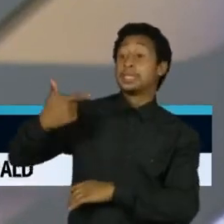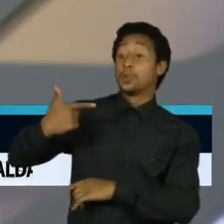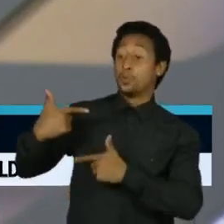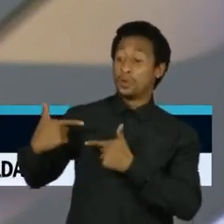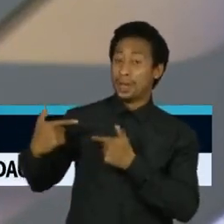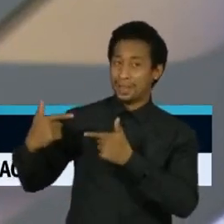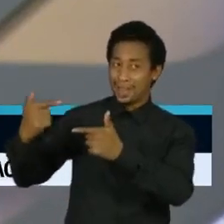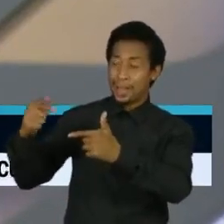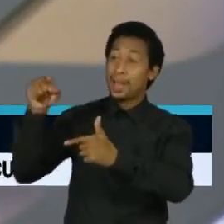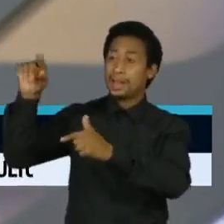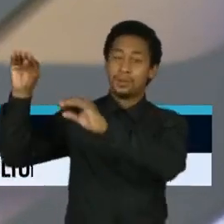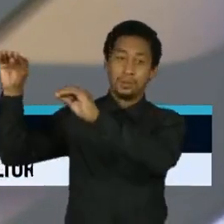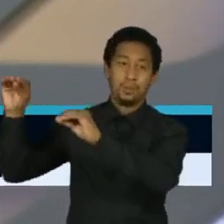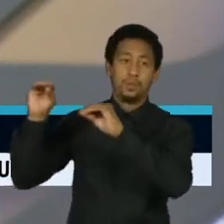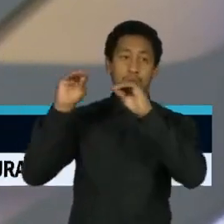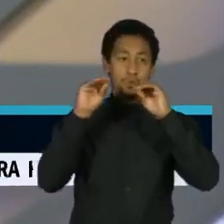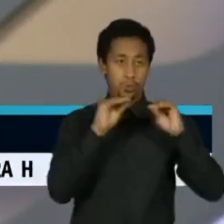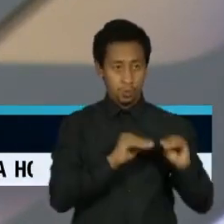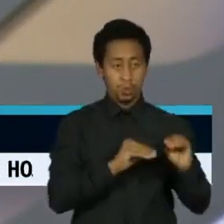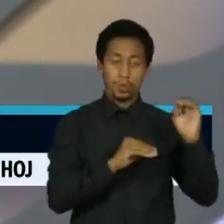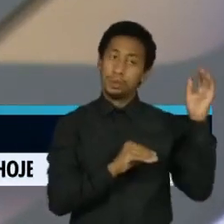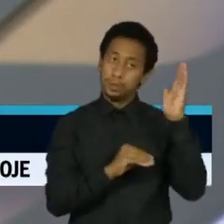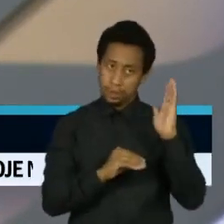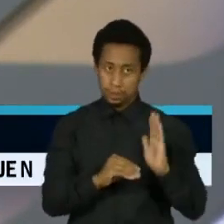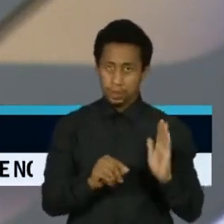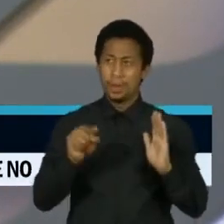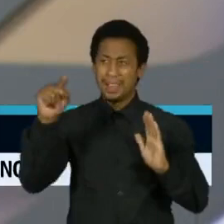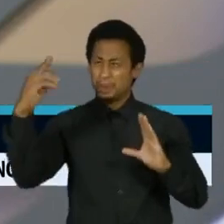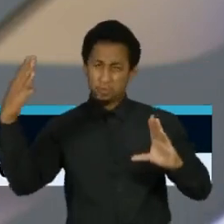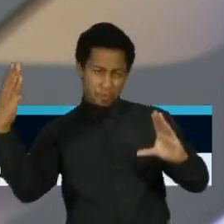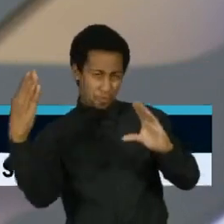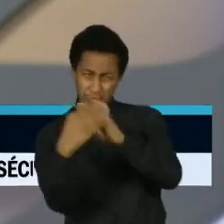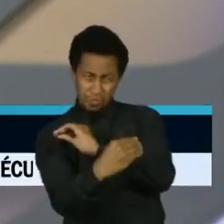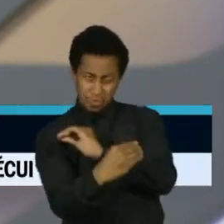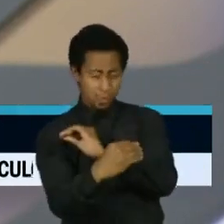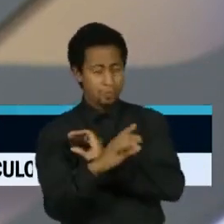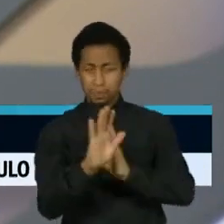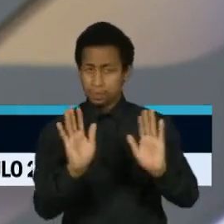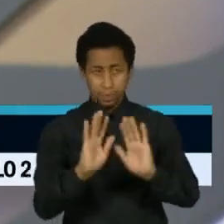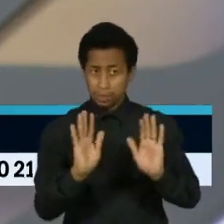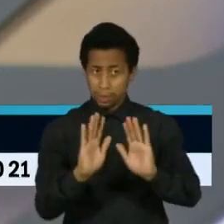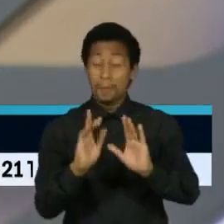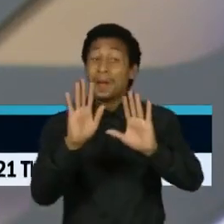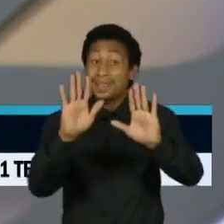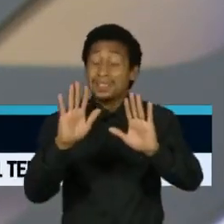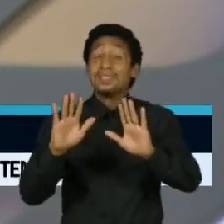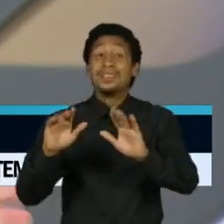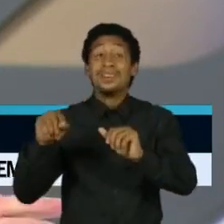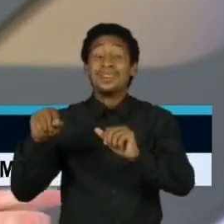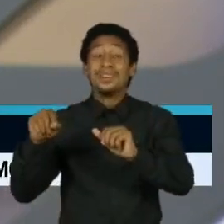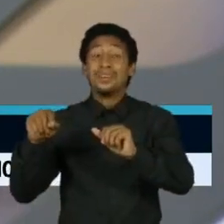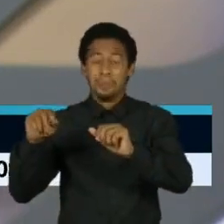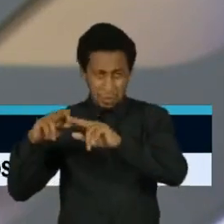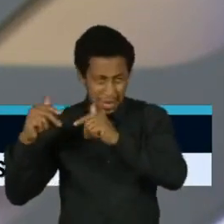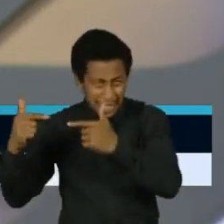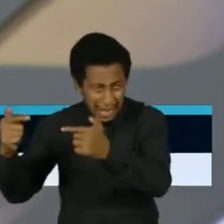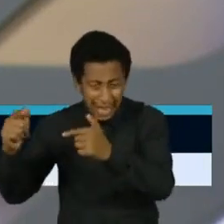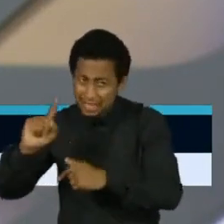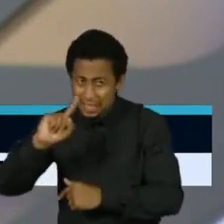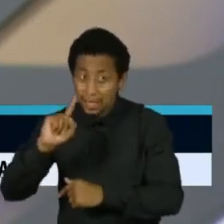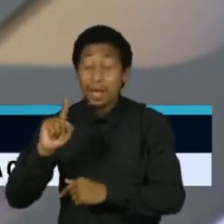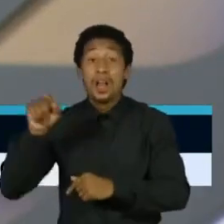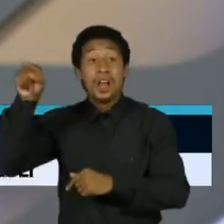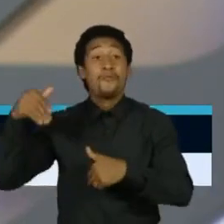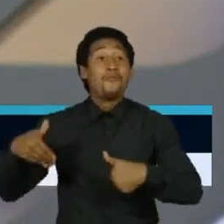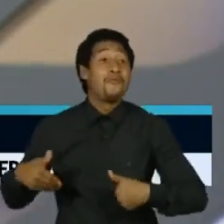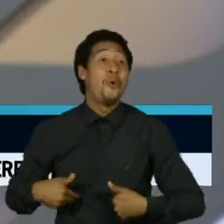Brasil, não foragidos da guerra, mas da fome. E aqui foi acolhido, quer dizer,